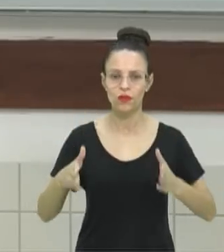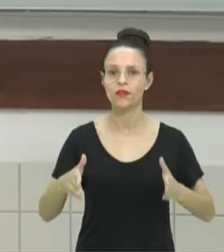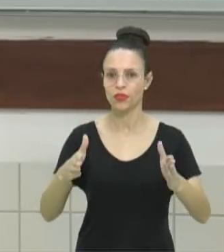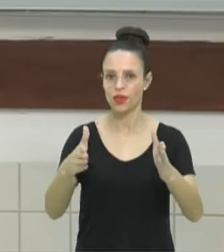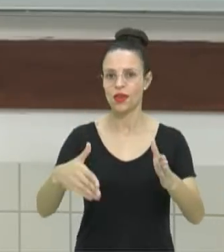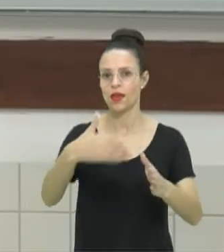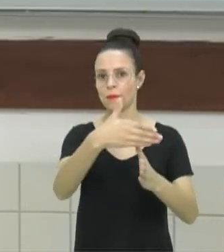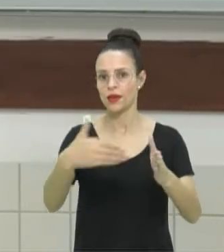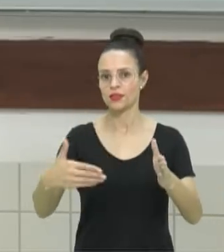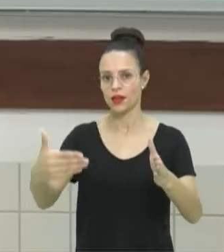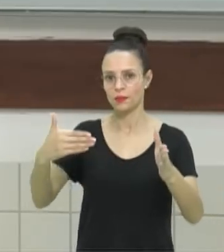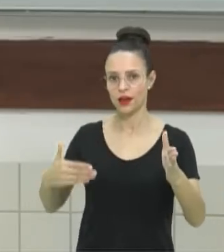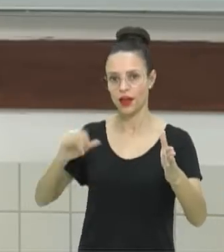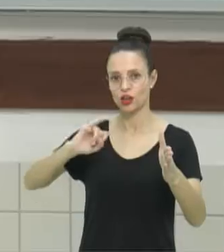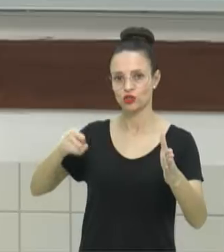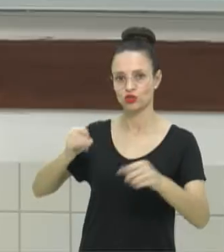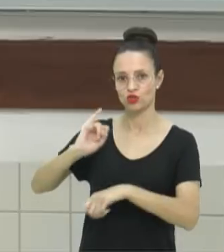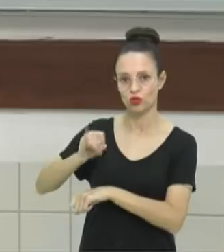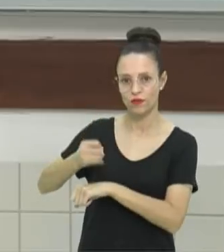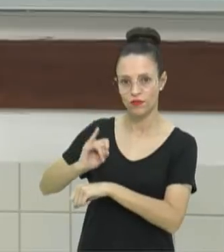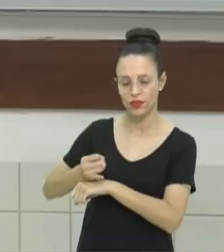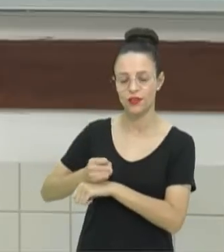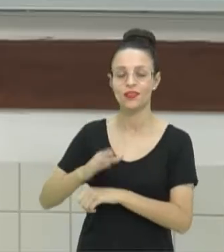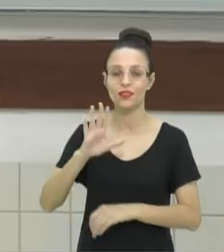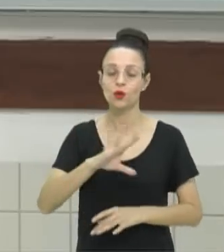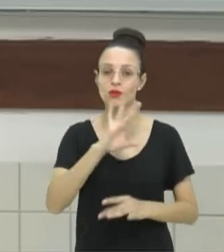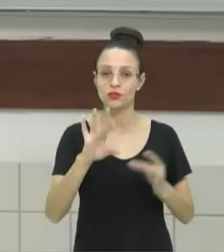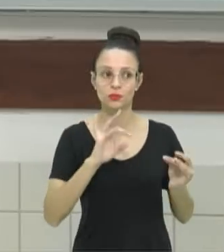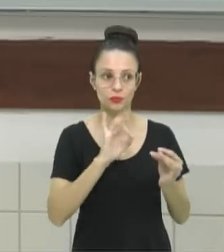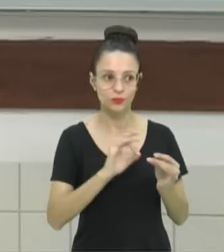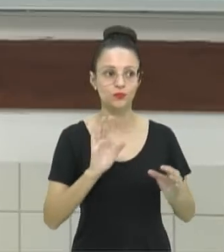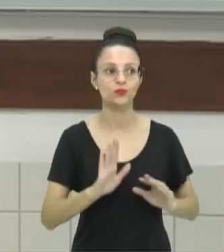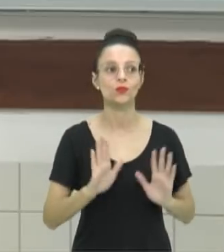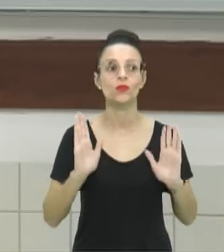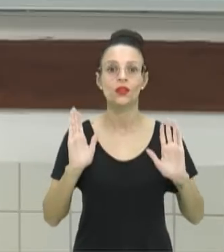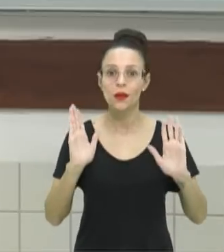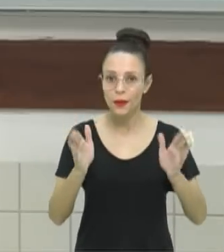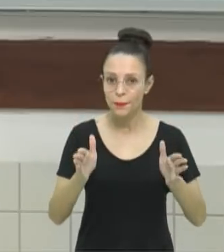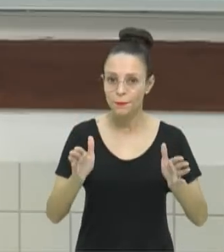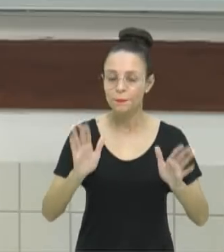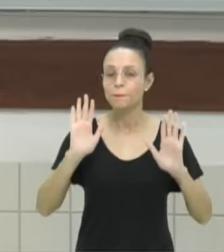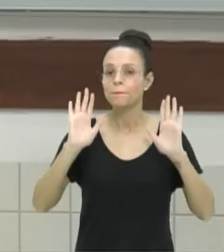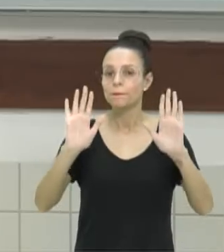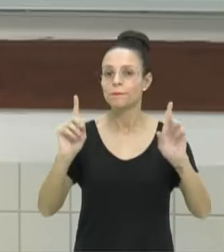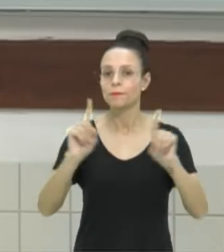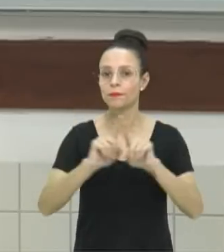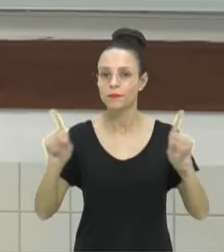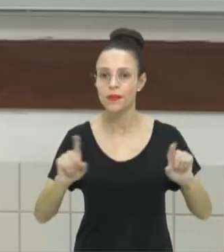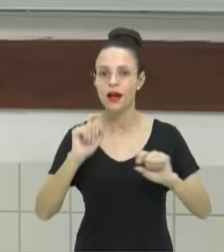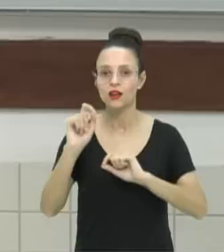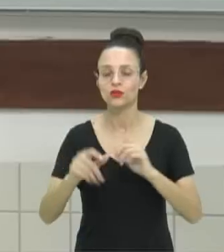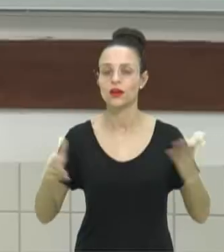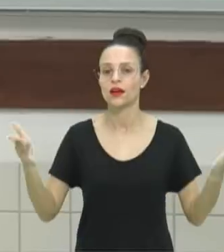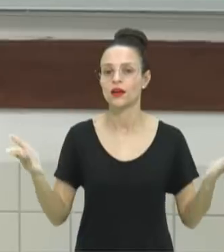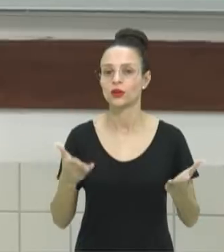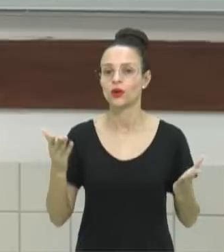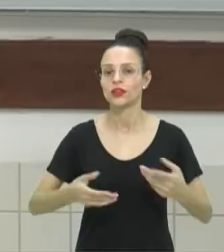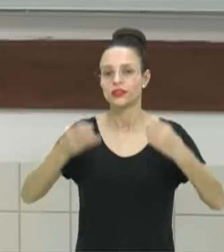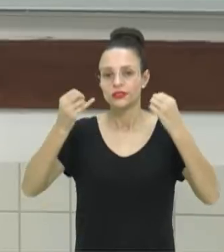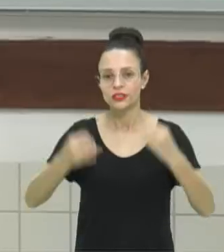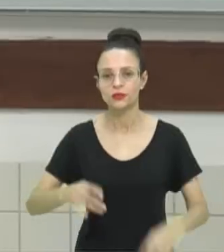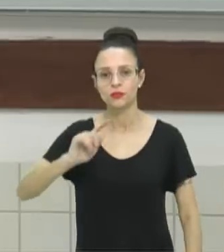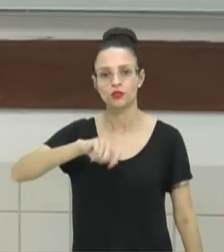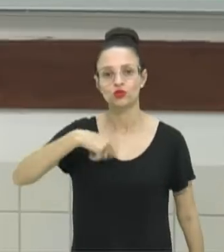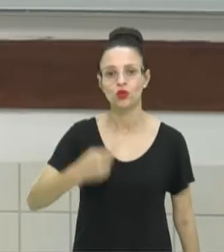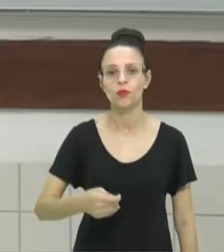faz divisa com Joinville. Então, ele restringiu, estou falando desse pedaço aqui. No entanto, agora ele está falando